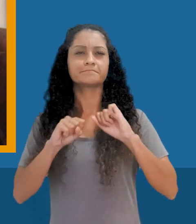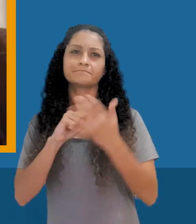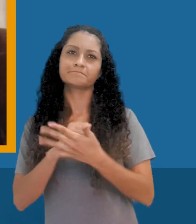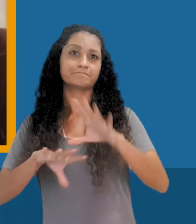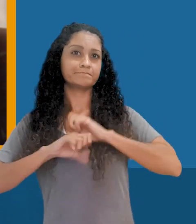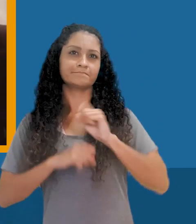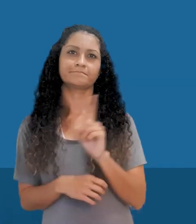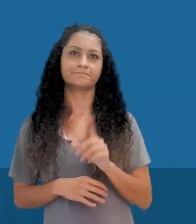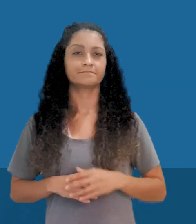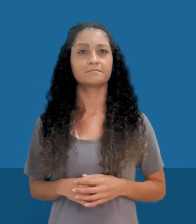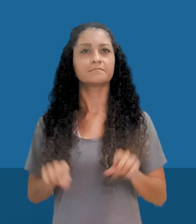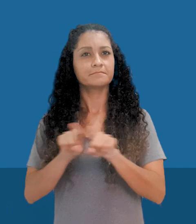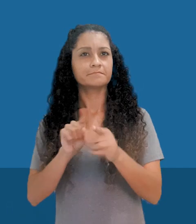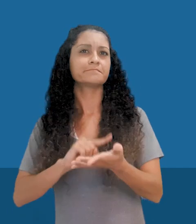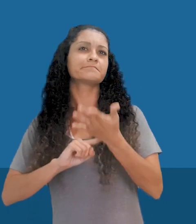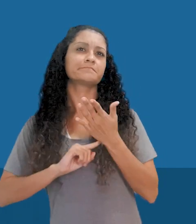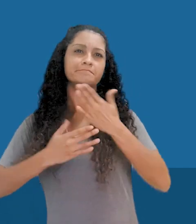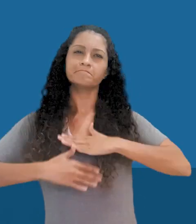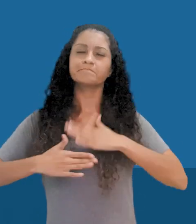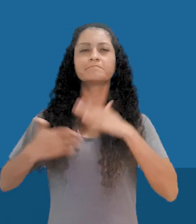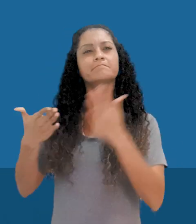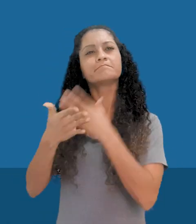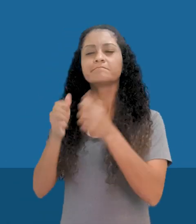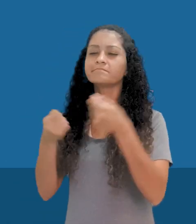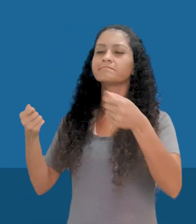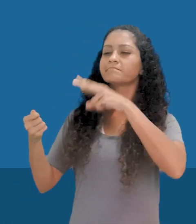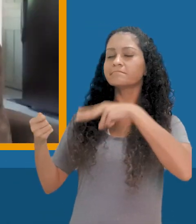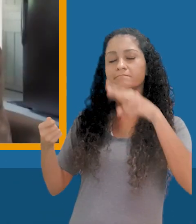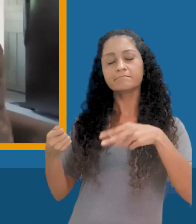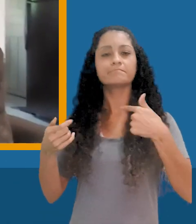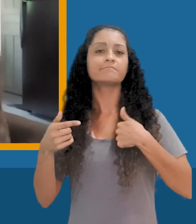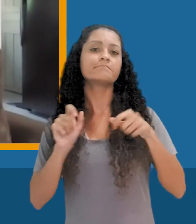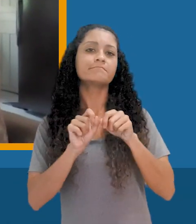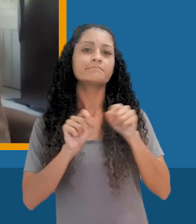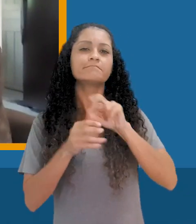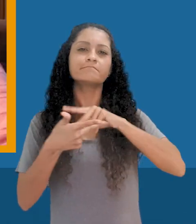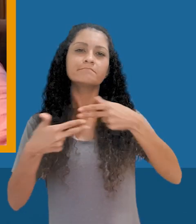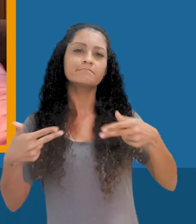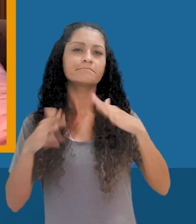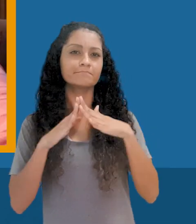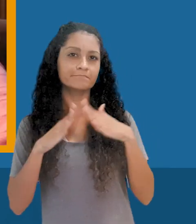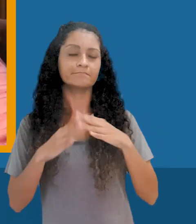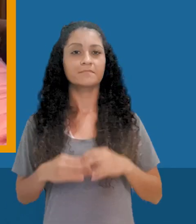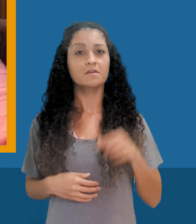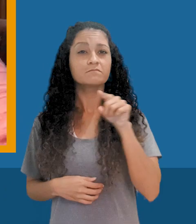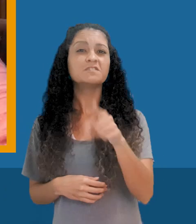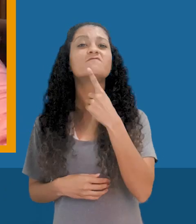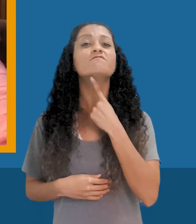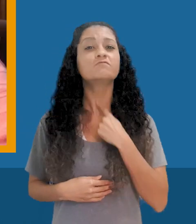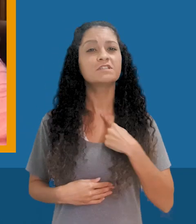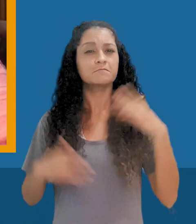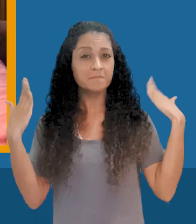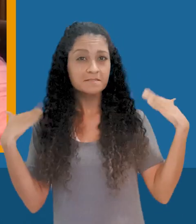não pegar o vírus. E para se acalmarem, aproveitem e leiam um livro. E façam atividades de casa. Vocês estão com vontade